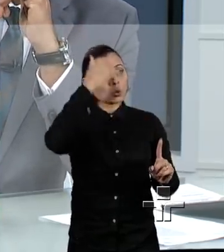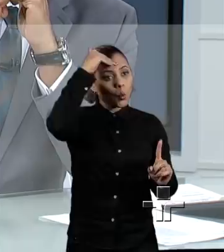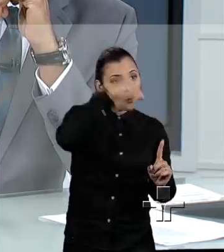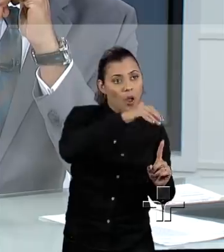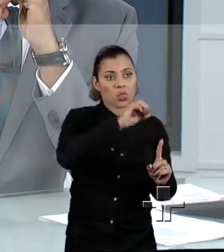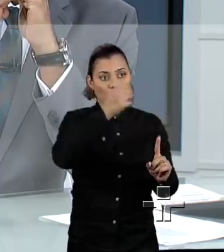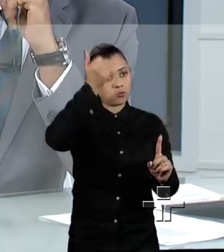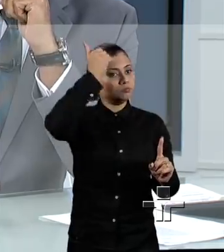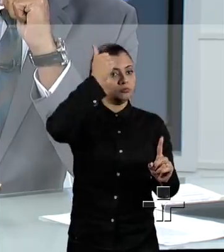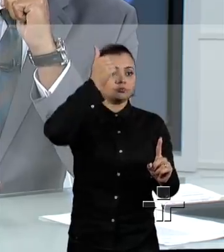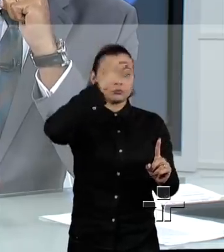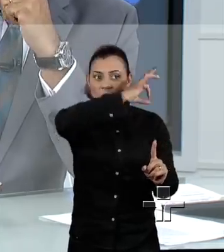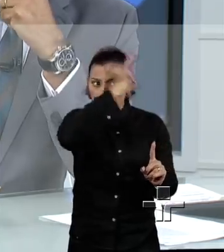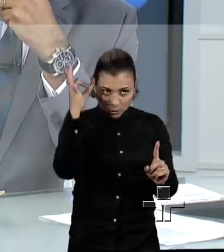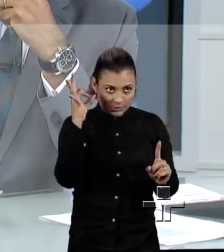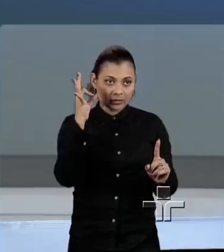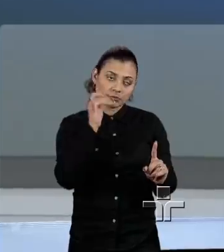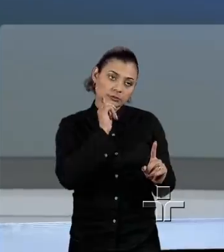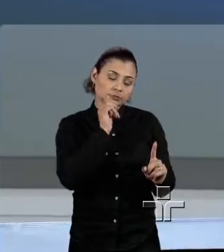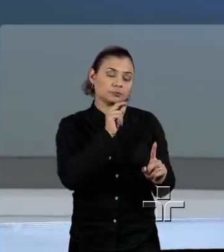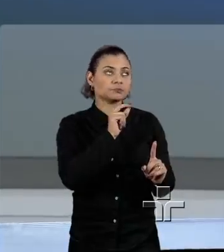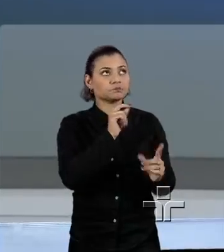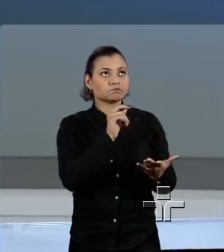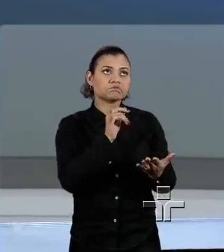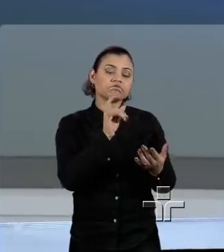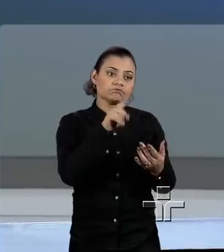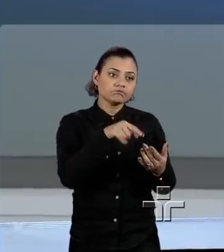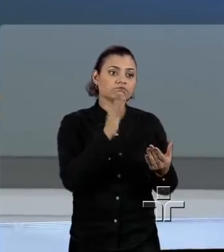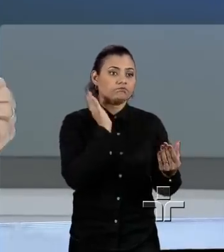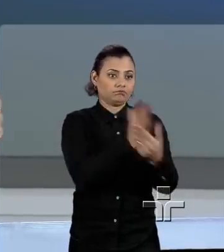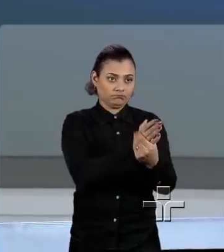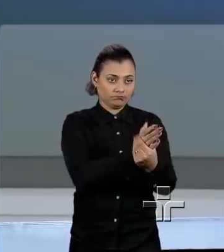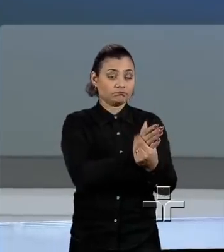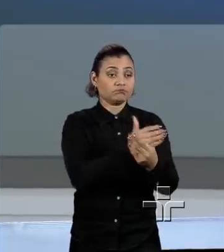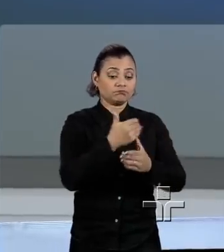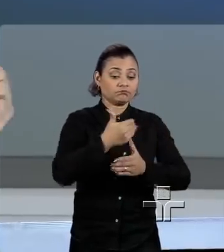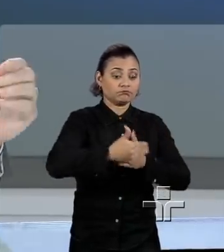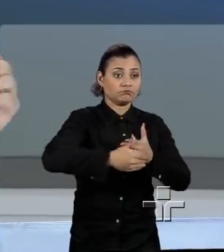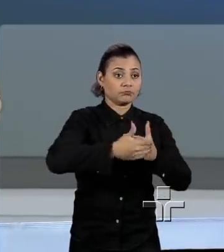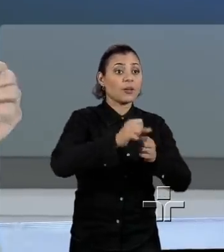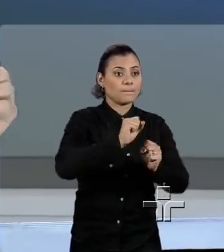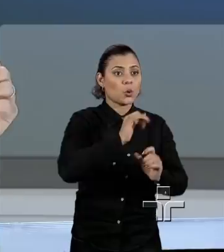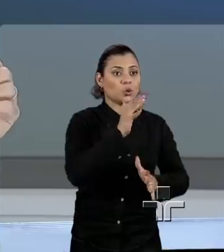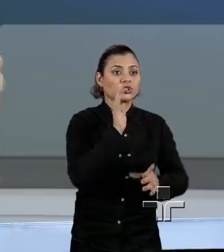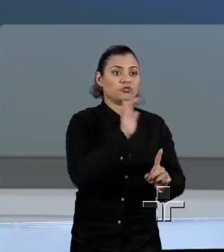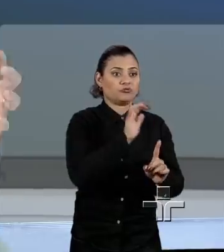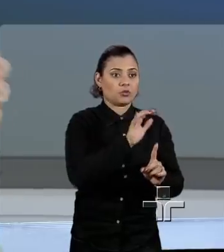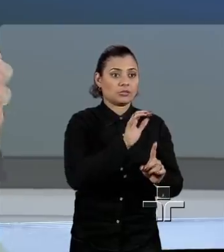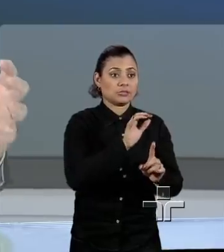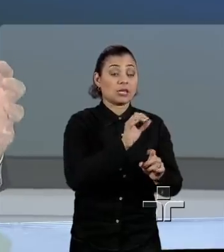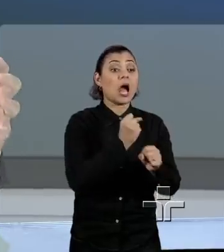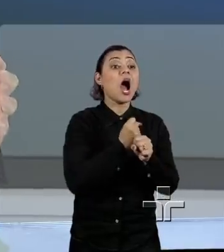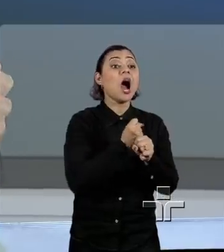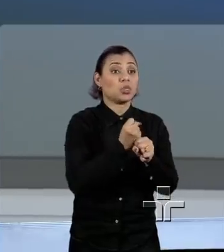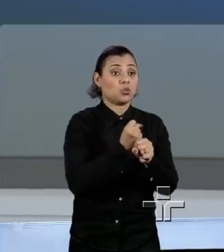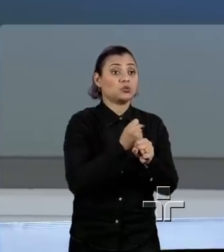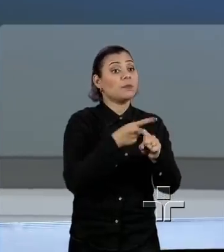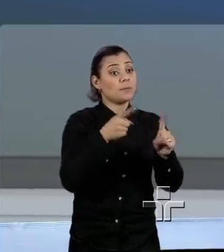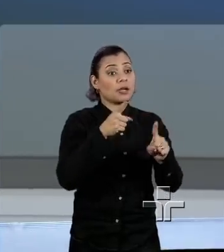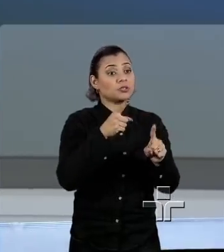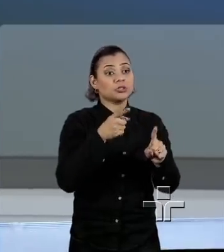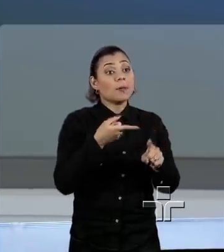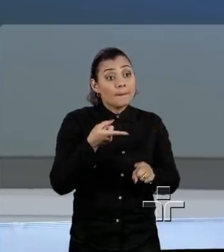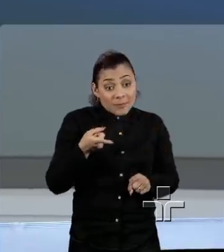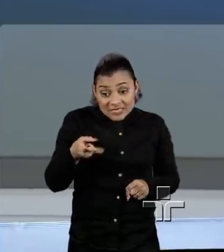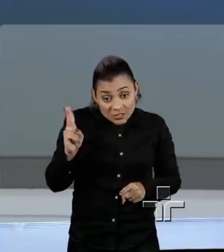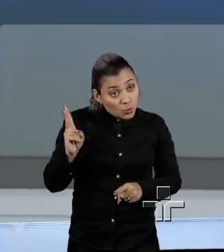no mérito. Os recursos que virão podem até alterar o tamanho da pena, mas o mérito da questão foi julgado na